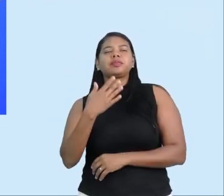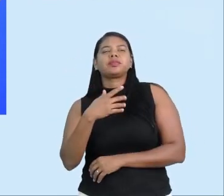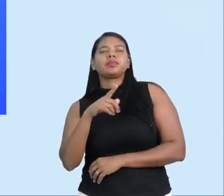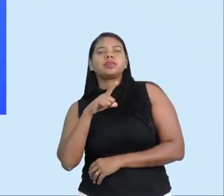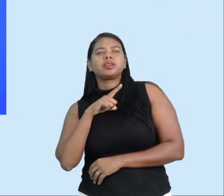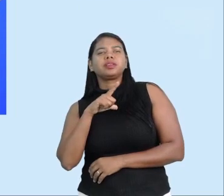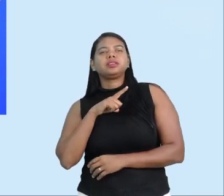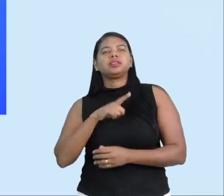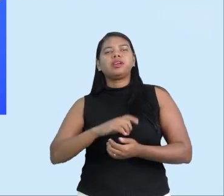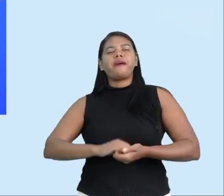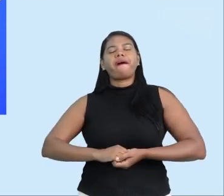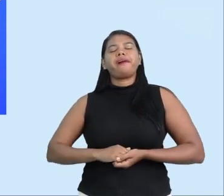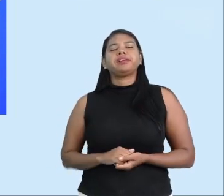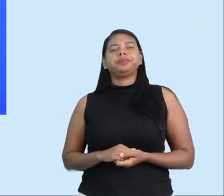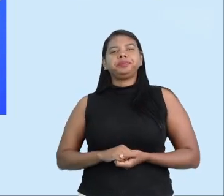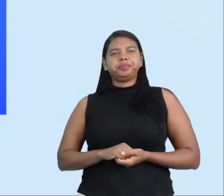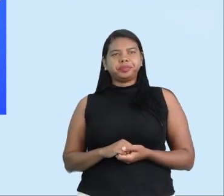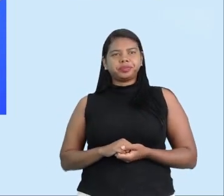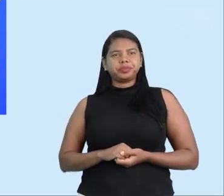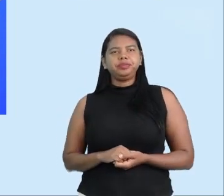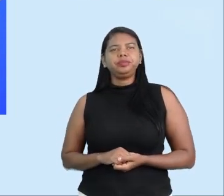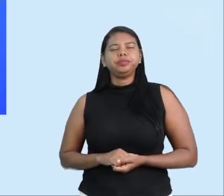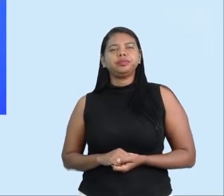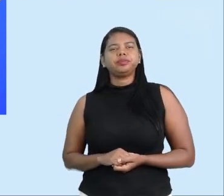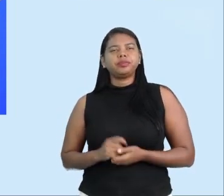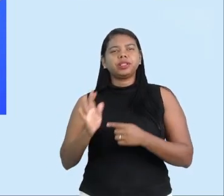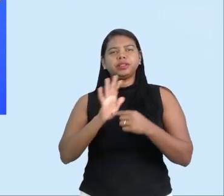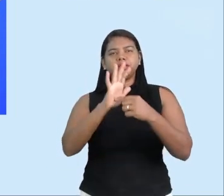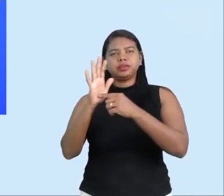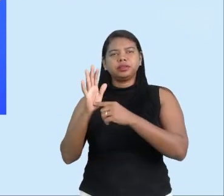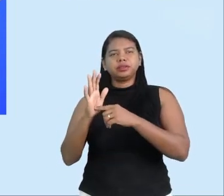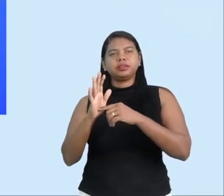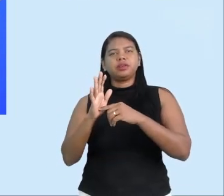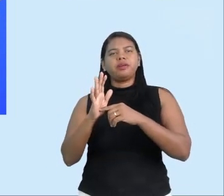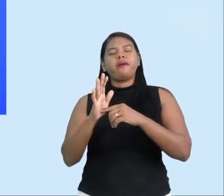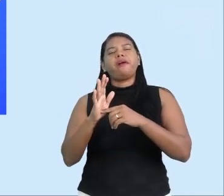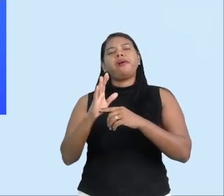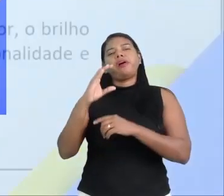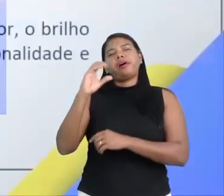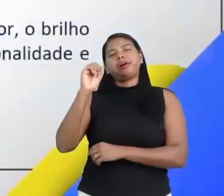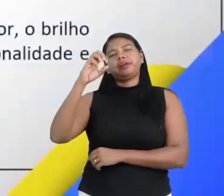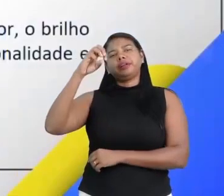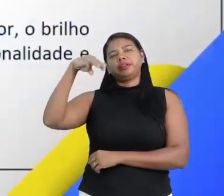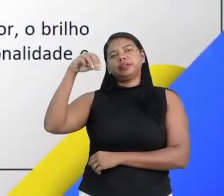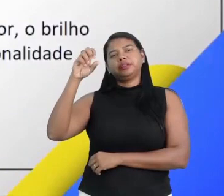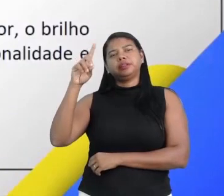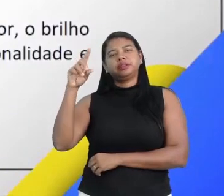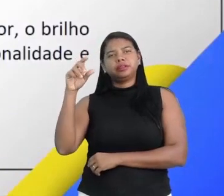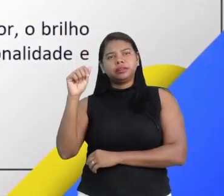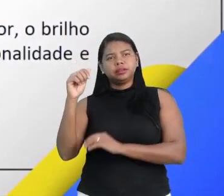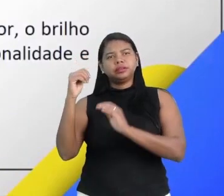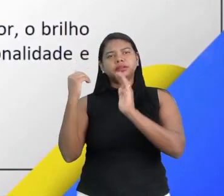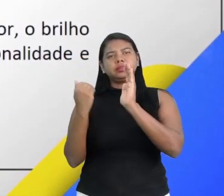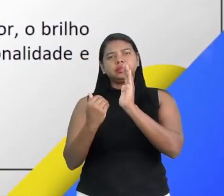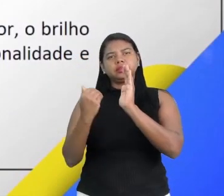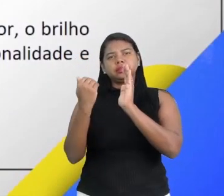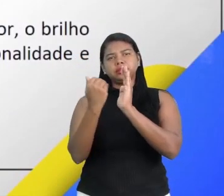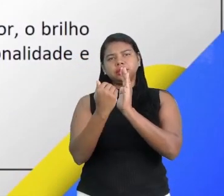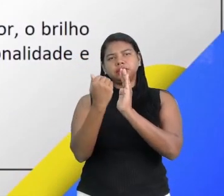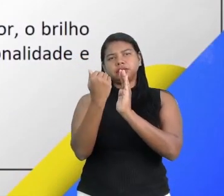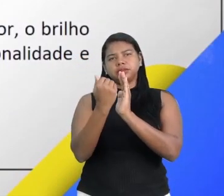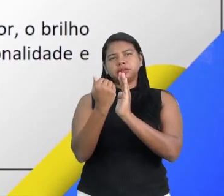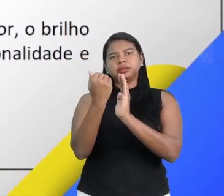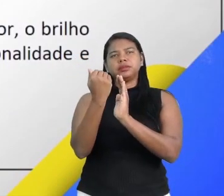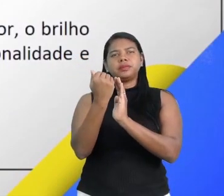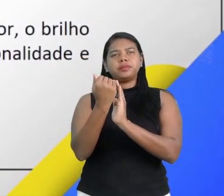outro software comercial. Ele trabalha em camadas, e essas camadas que você pode intercalar uma sobre a outra, permite que